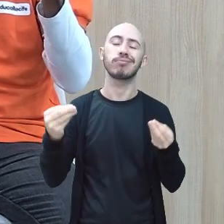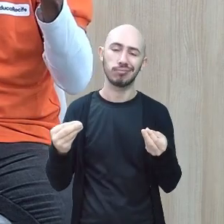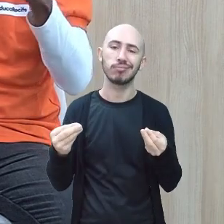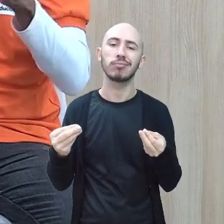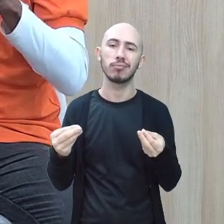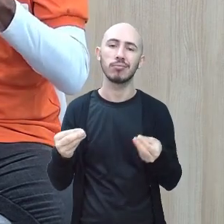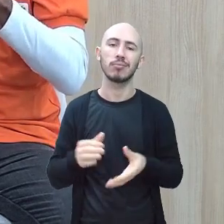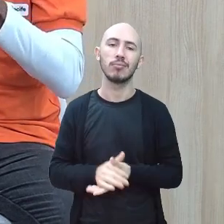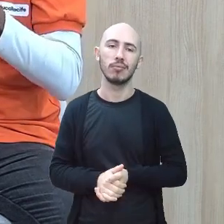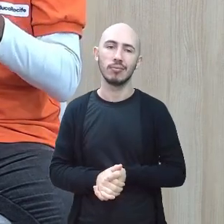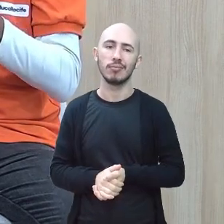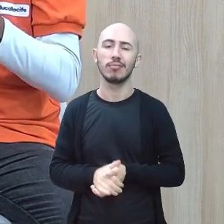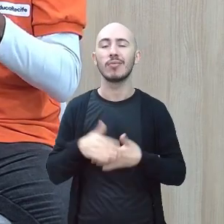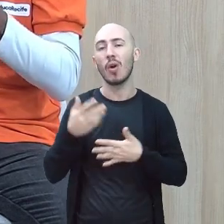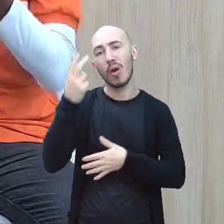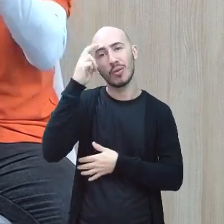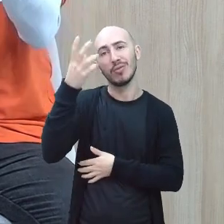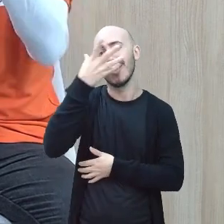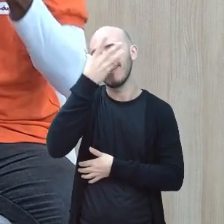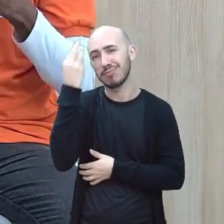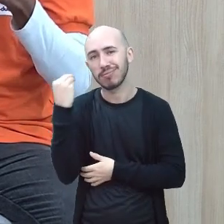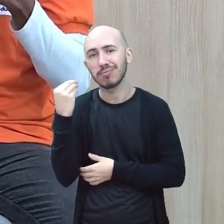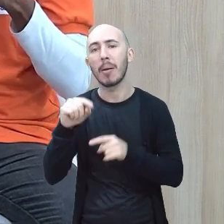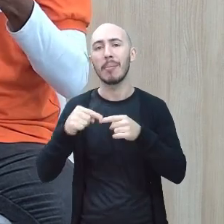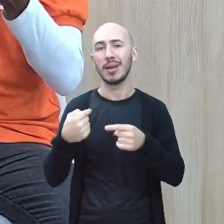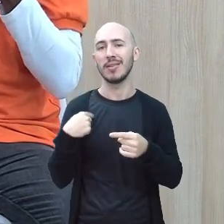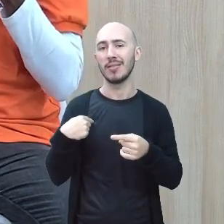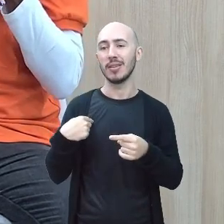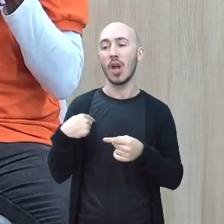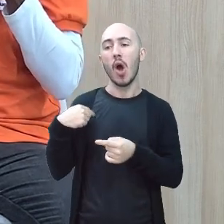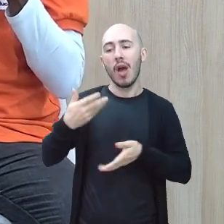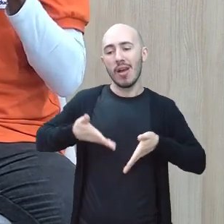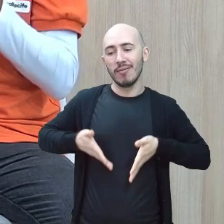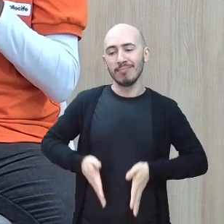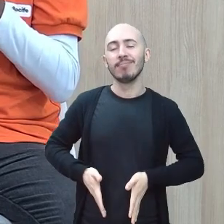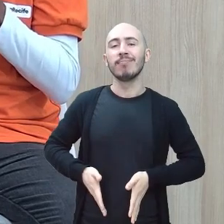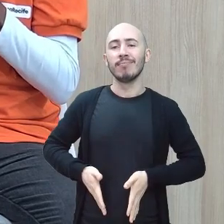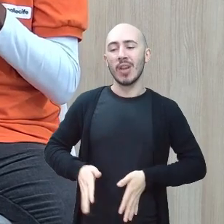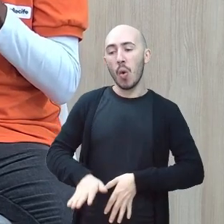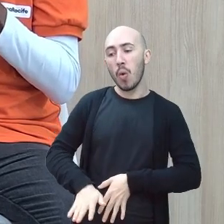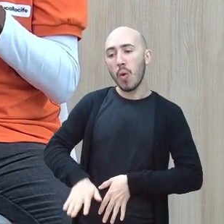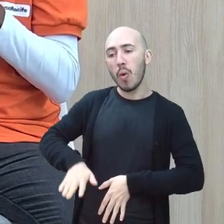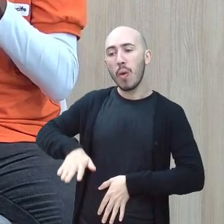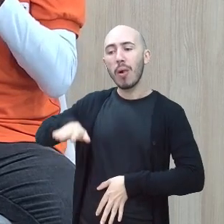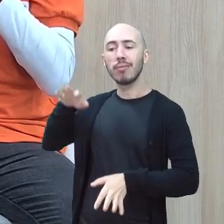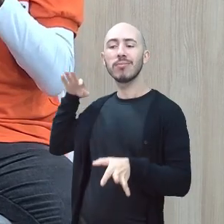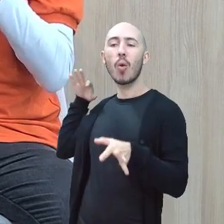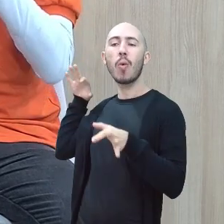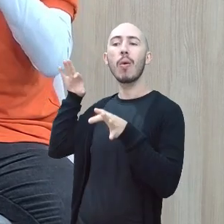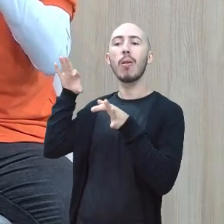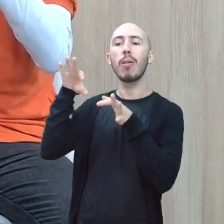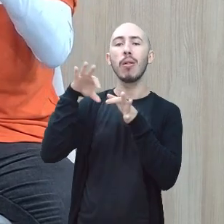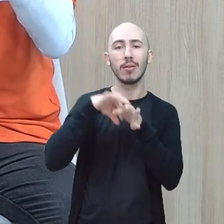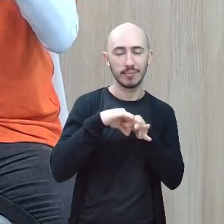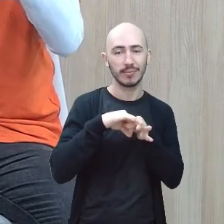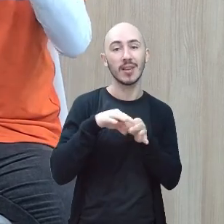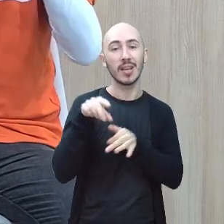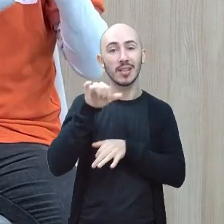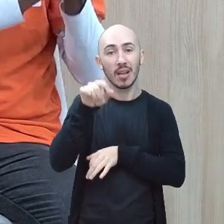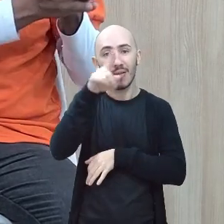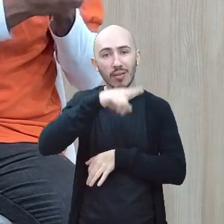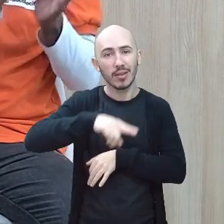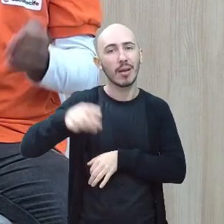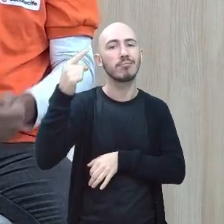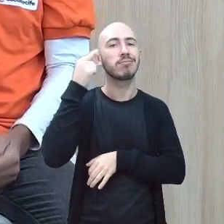não destruída, mas esquecida. Mas é a nossa raiz, é a minha raiz. Se você olhar direitinho, você talvez tenha passado por